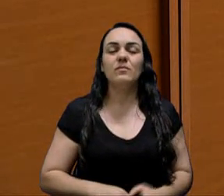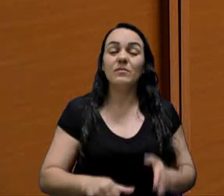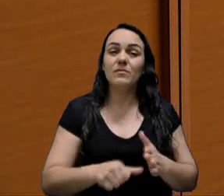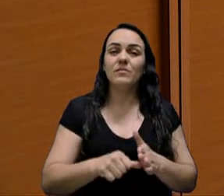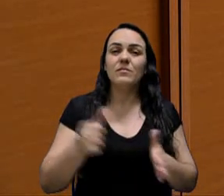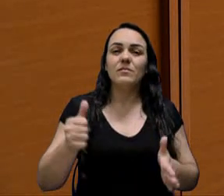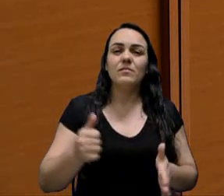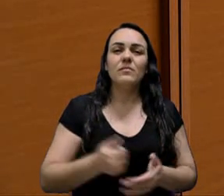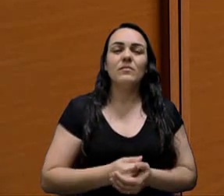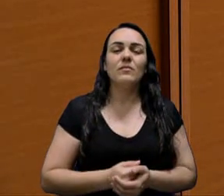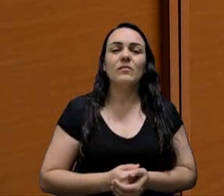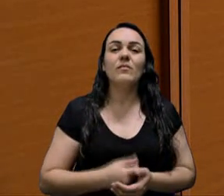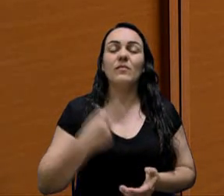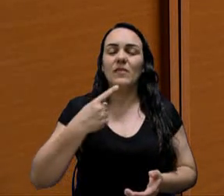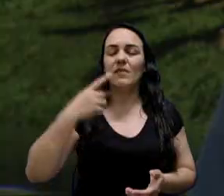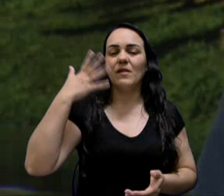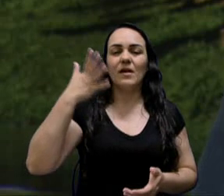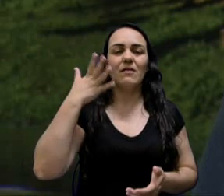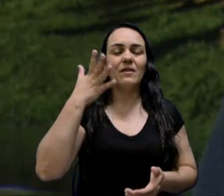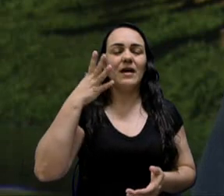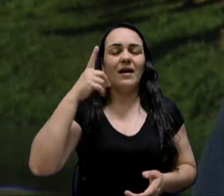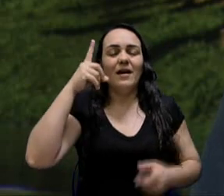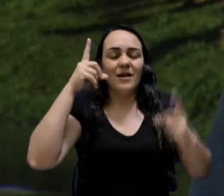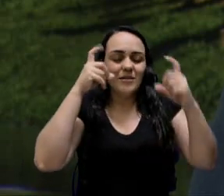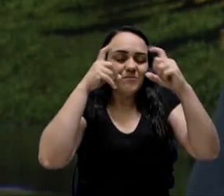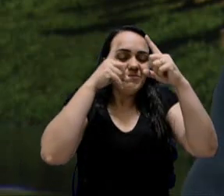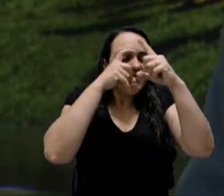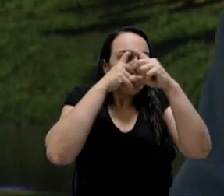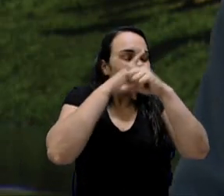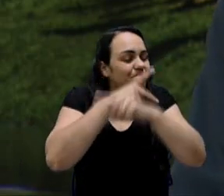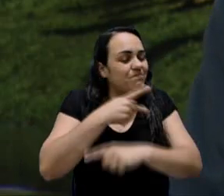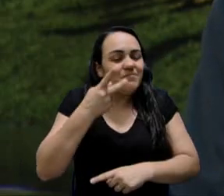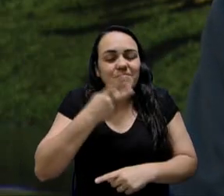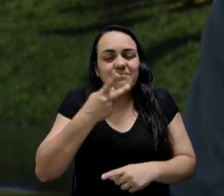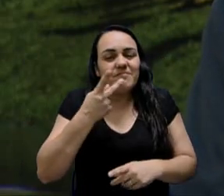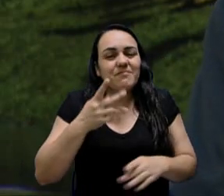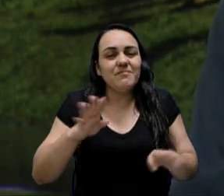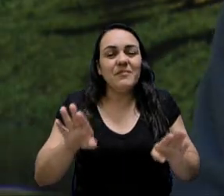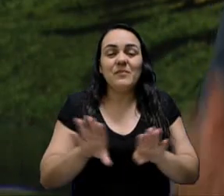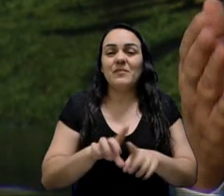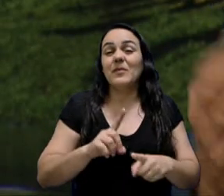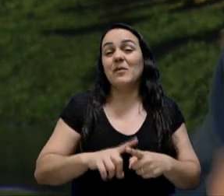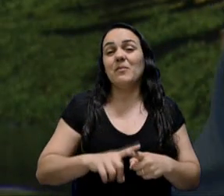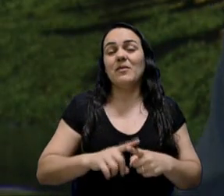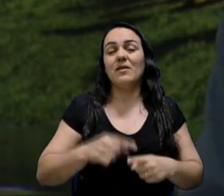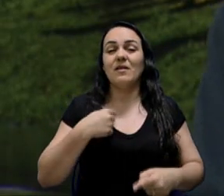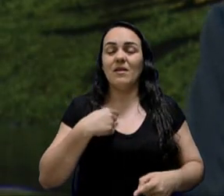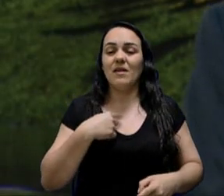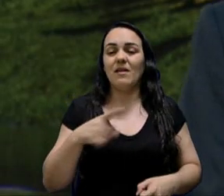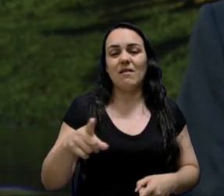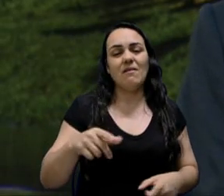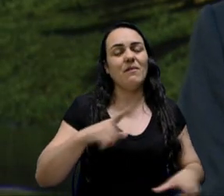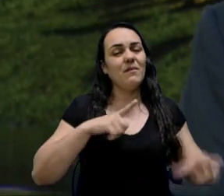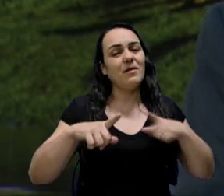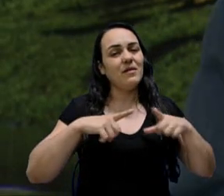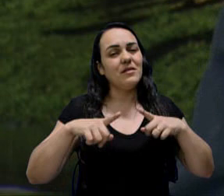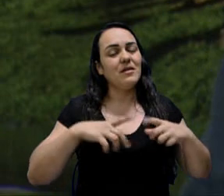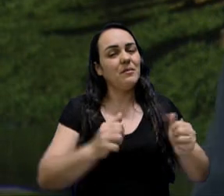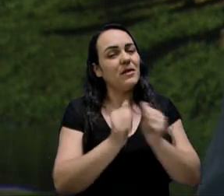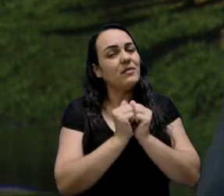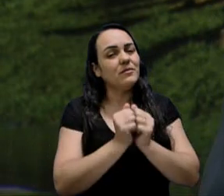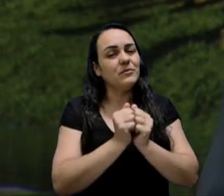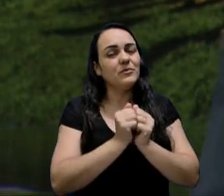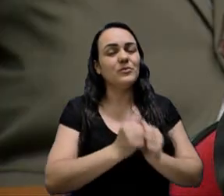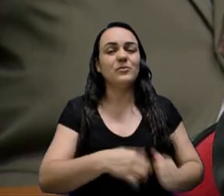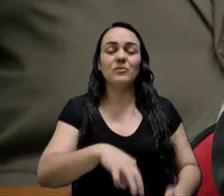Primeiro, Osmar, eu tenho uma grande dificuldade hoje de falar, porque eu tive a honra de dividir com o Osmar, enquanto na